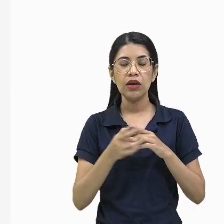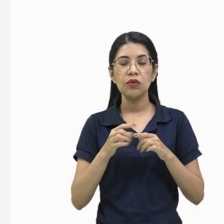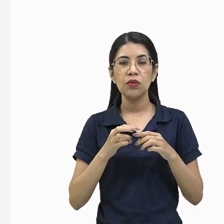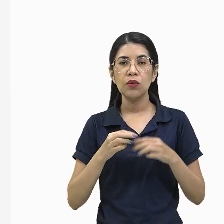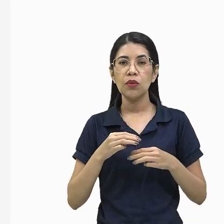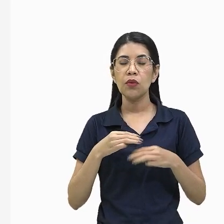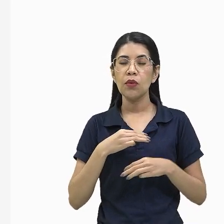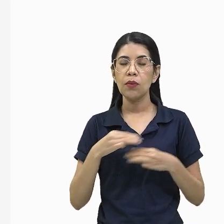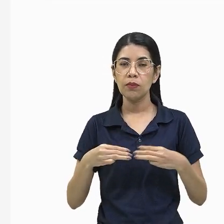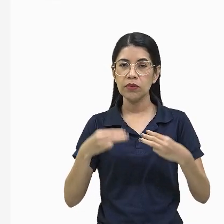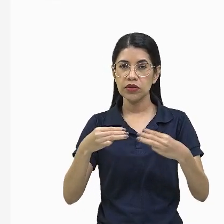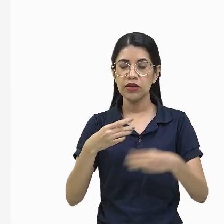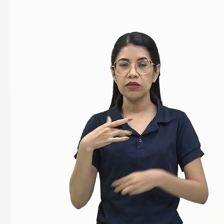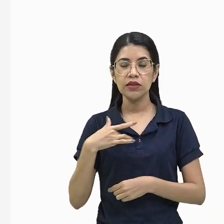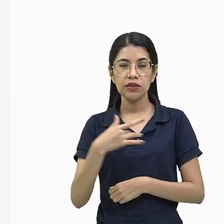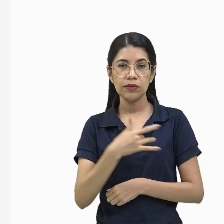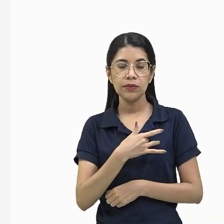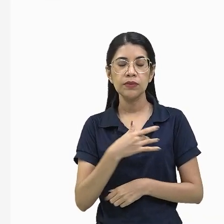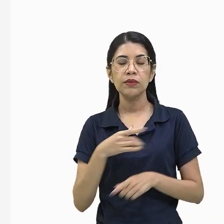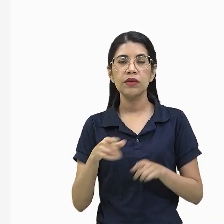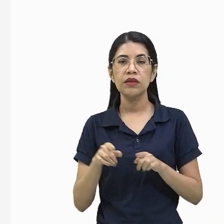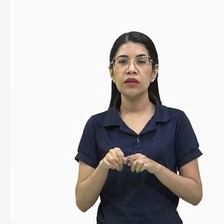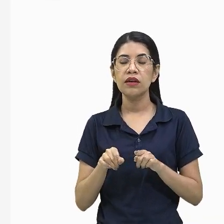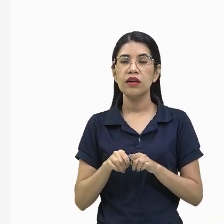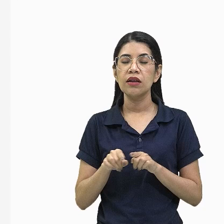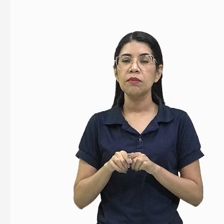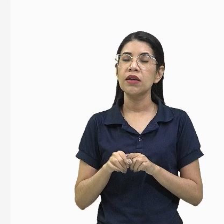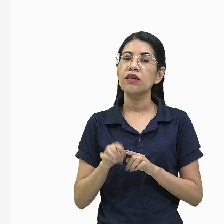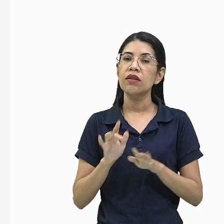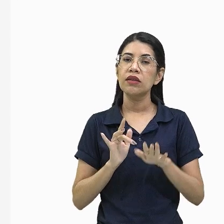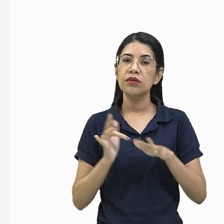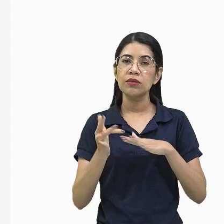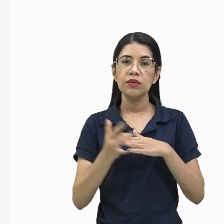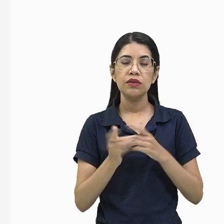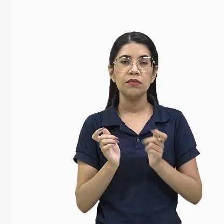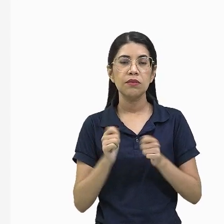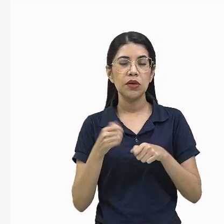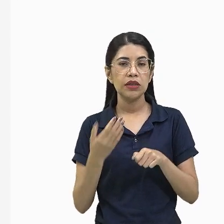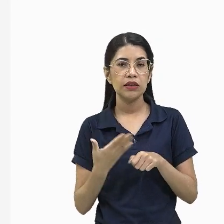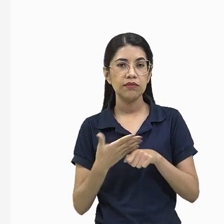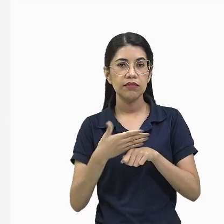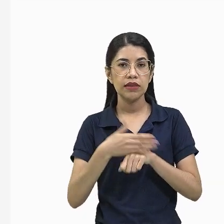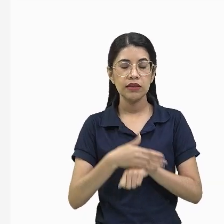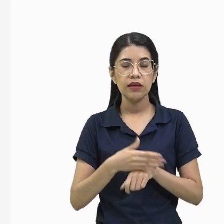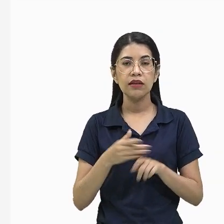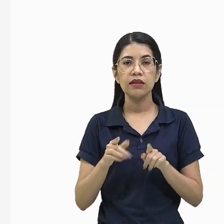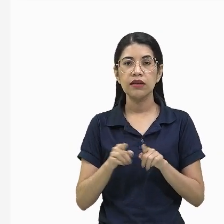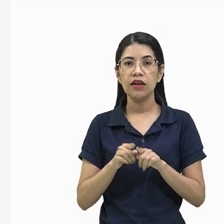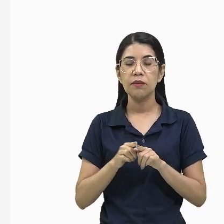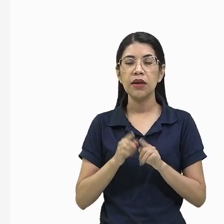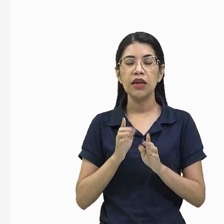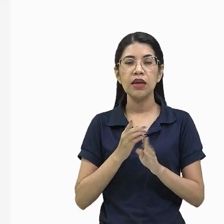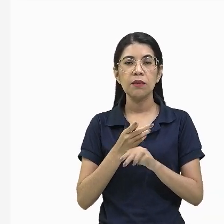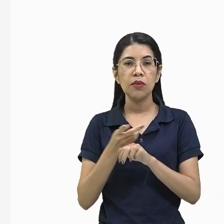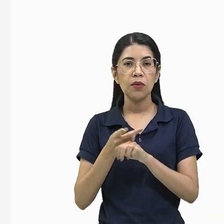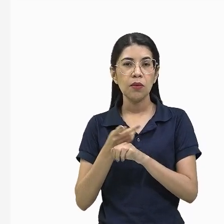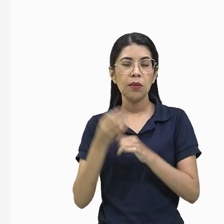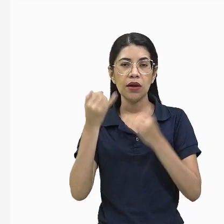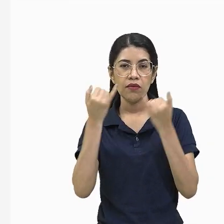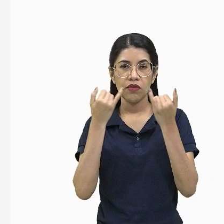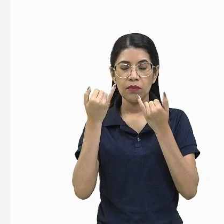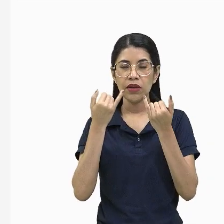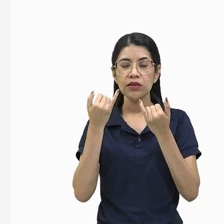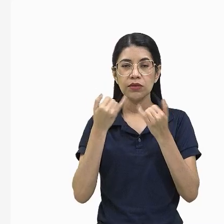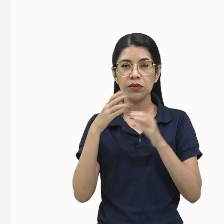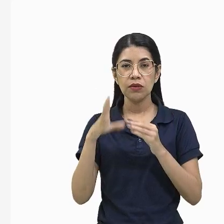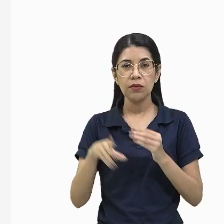Saúde, certo? As redes sociais diversas que você pode acessar e procurar se informar mais sobre a campanha.